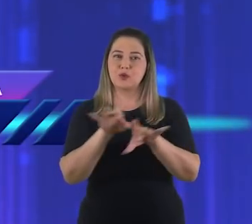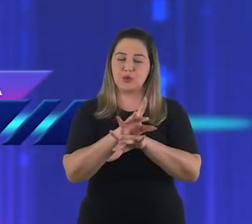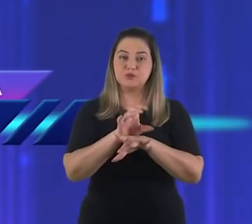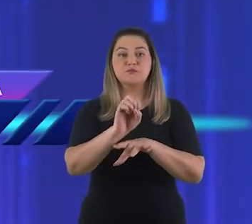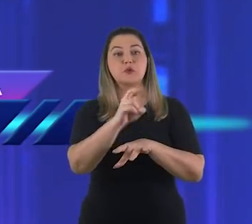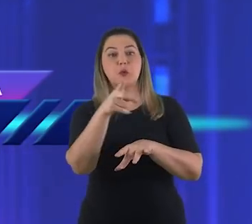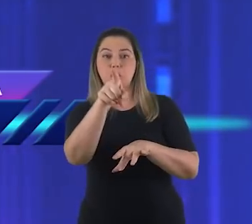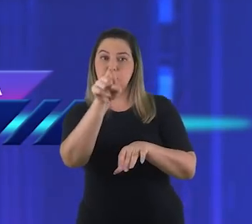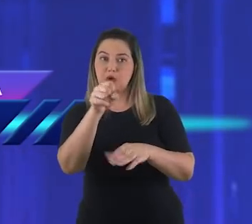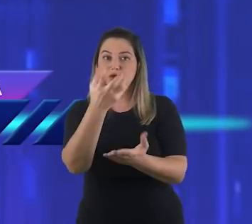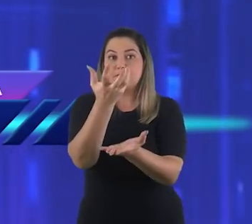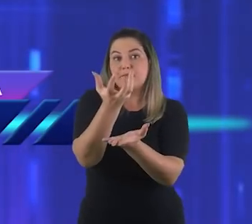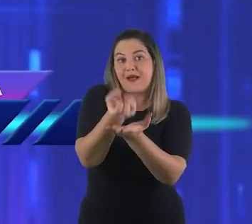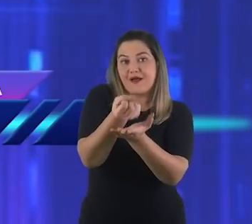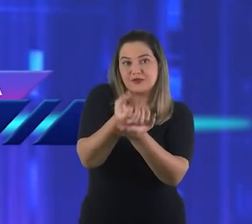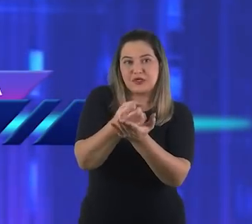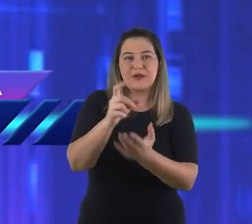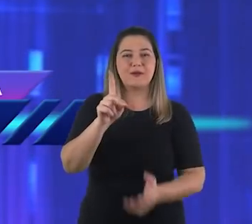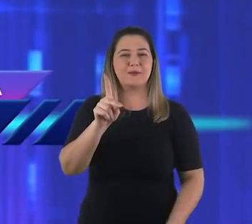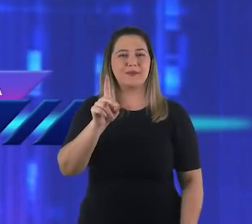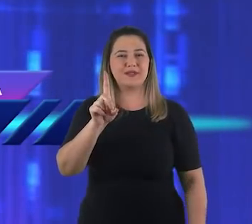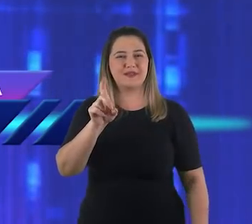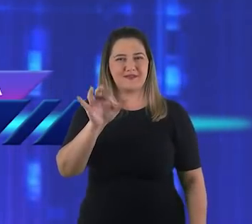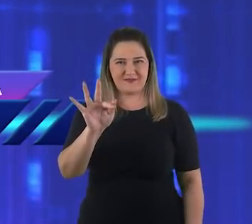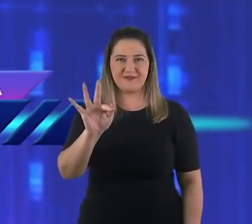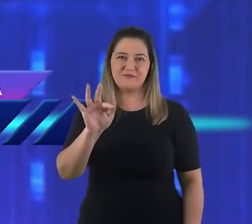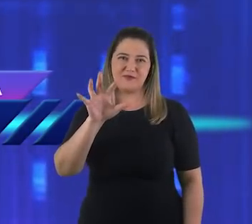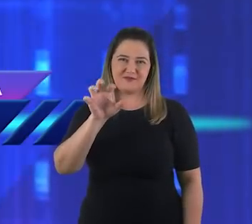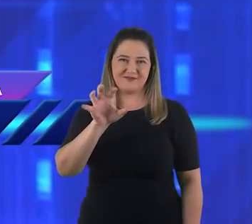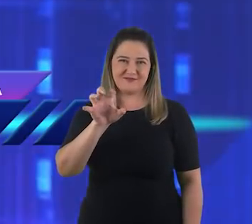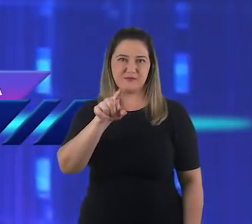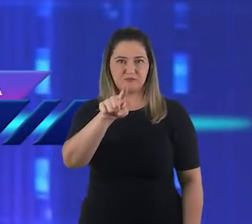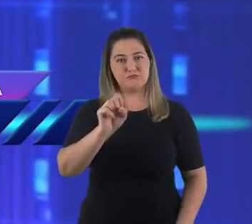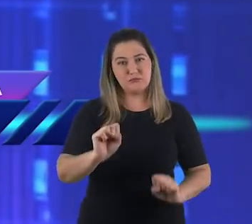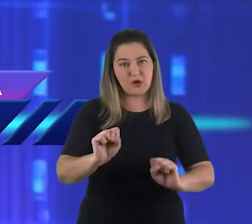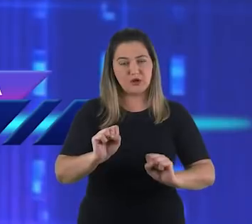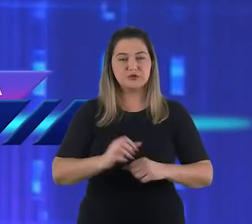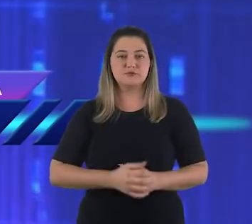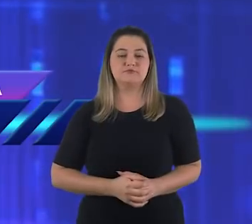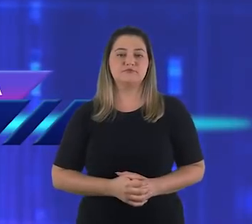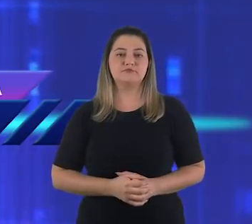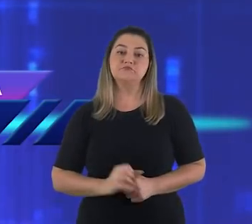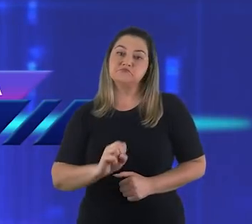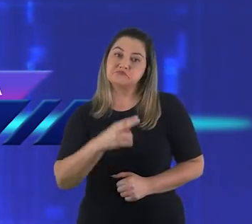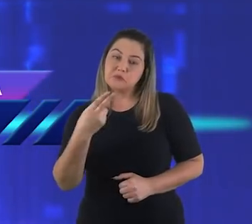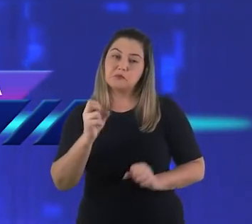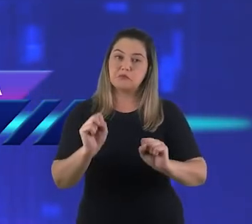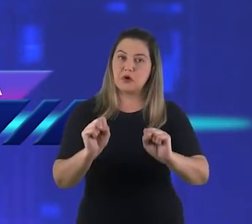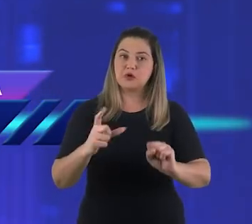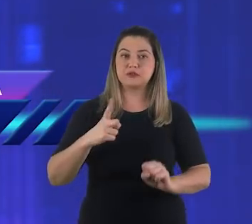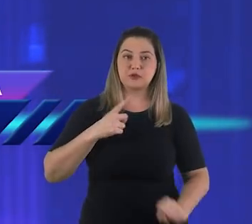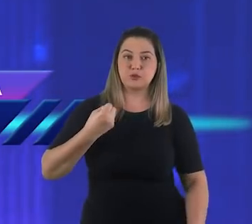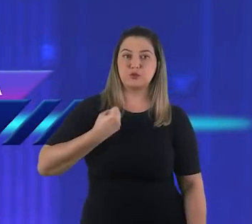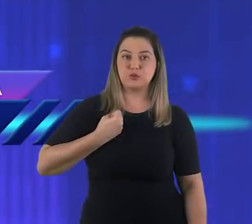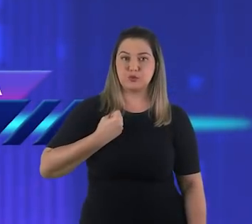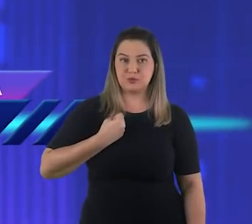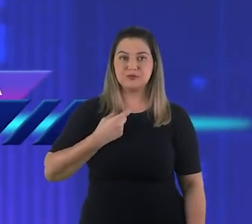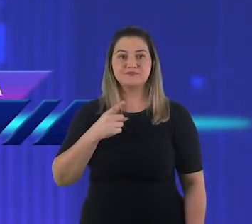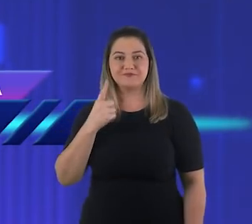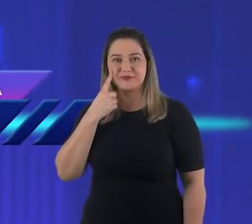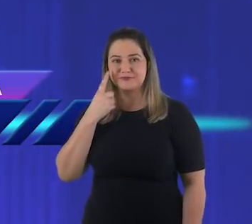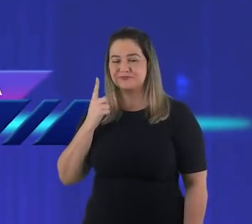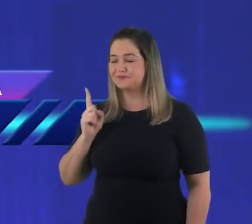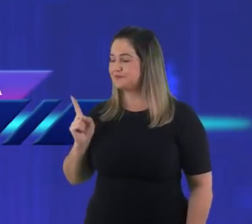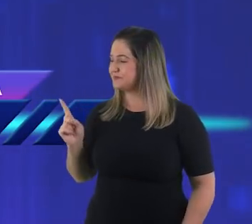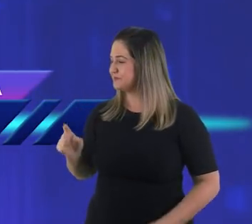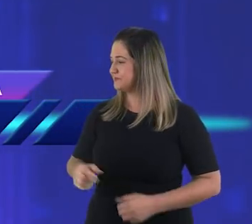pode baixar o seu estudo bíblico depois de um pequeno cadastro. Agora, se você quiser ligar para Novo Tempo, o telefone é